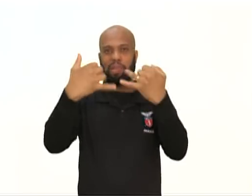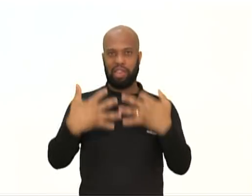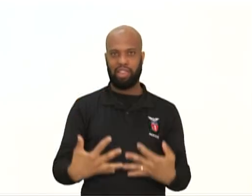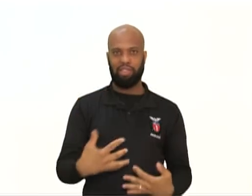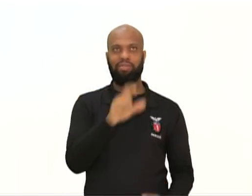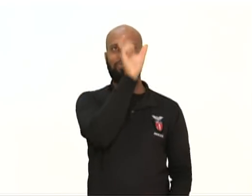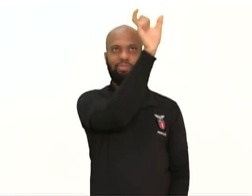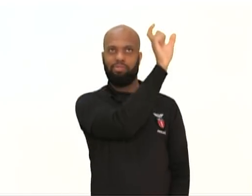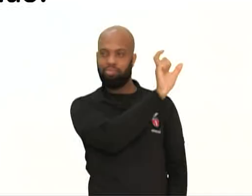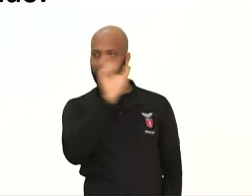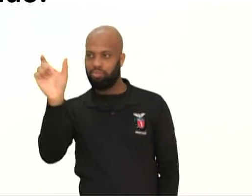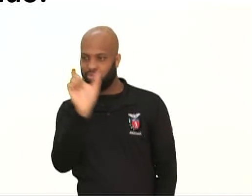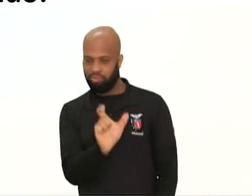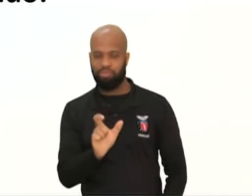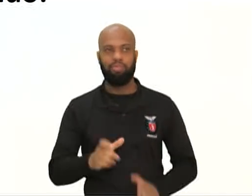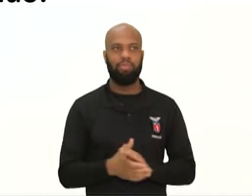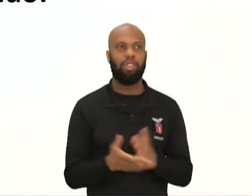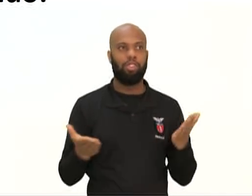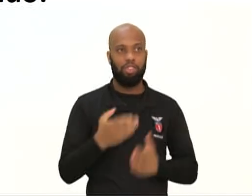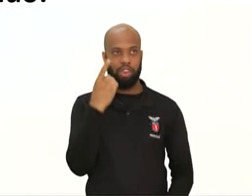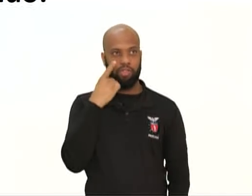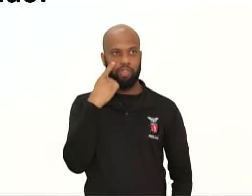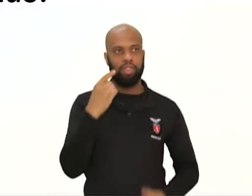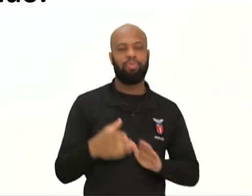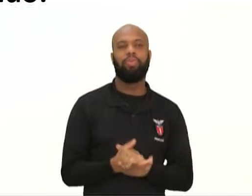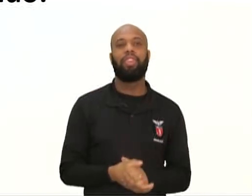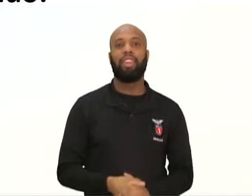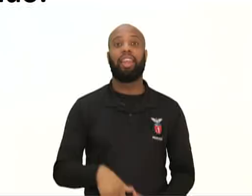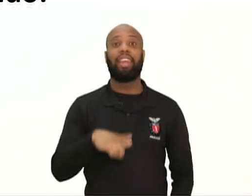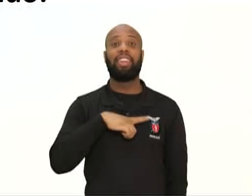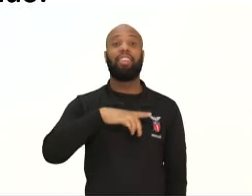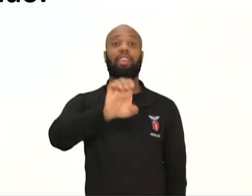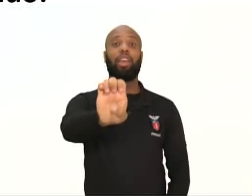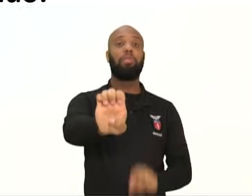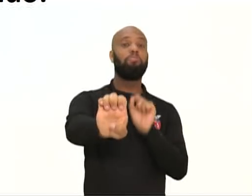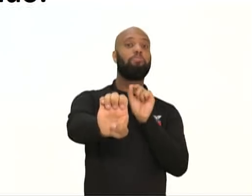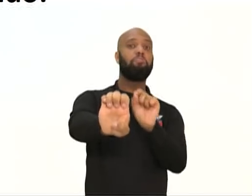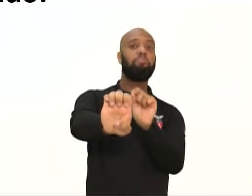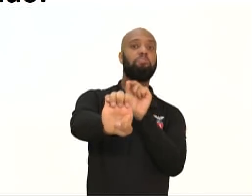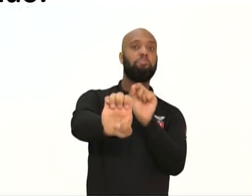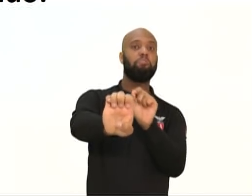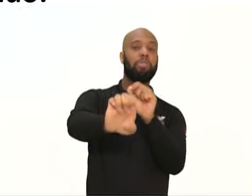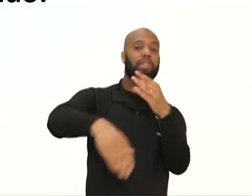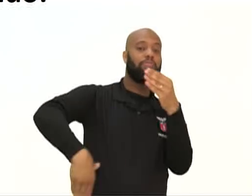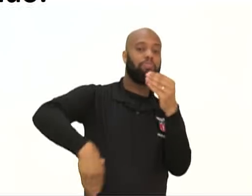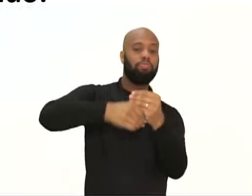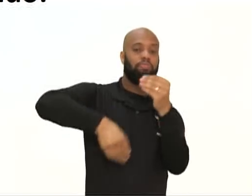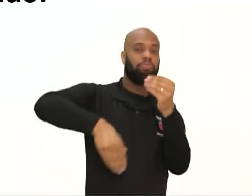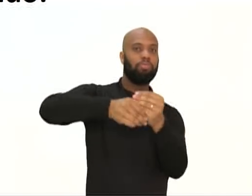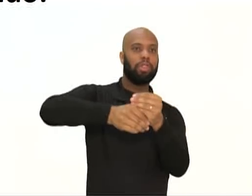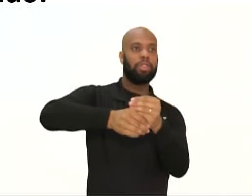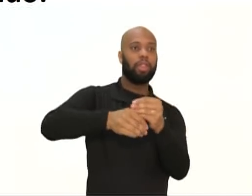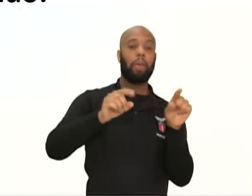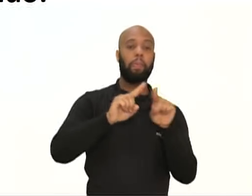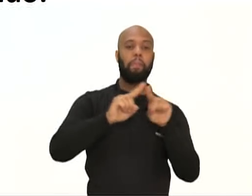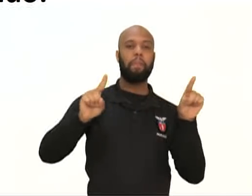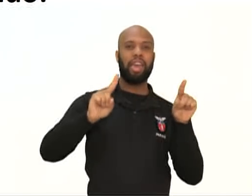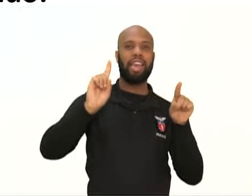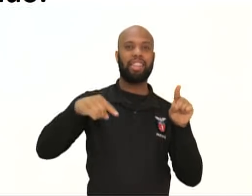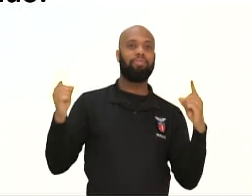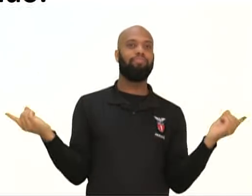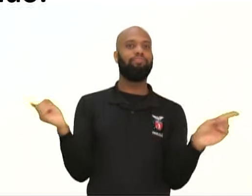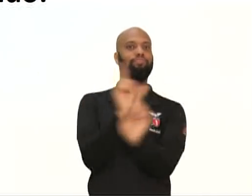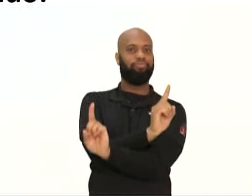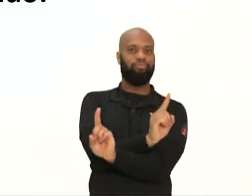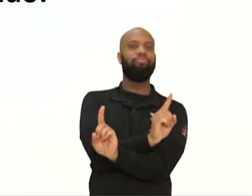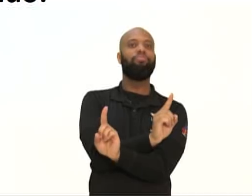explicação. Voltando lá. Então, o E, ele é aditivo. O mas, ele é